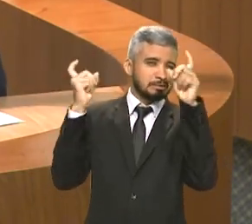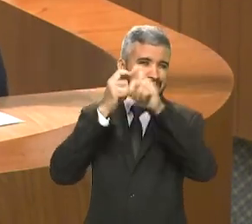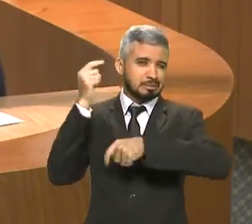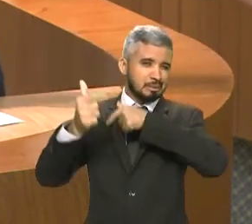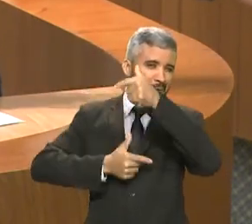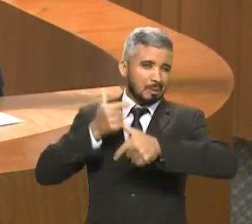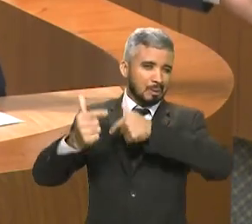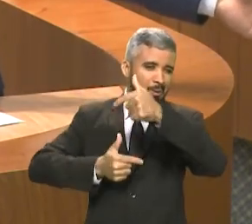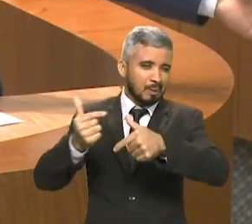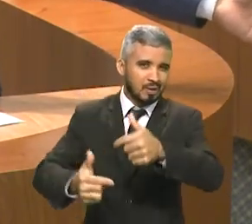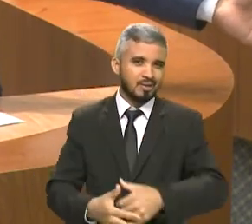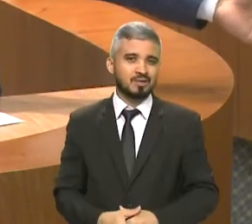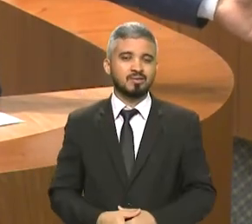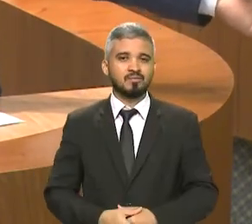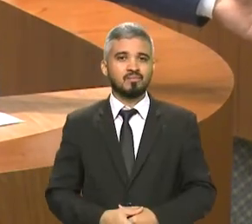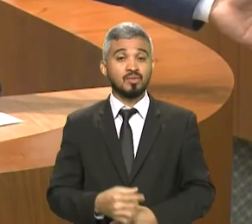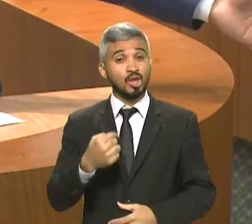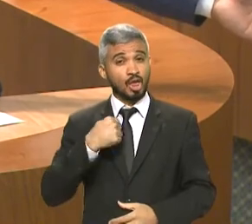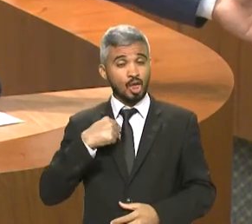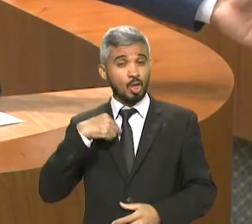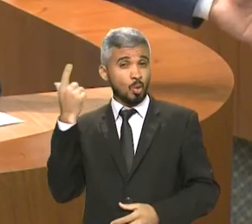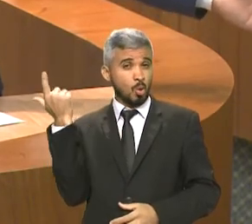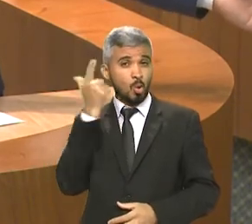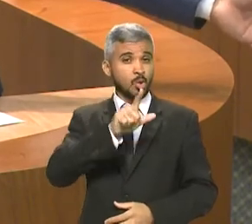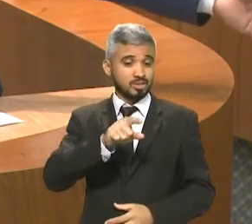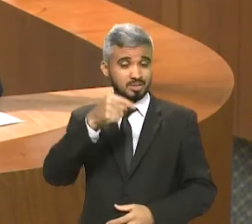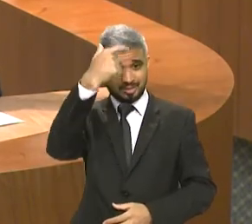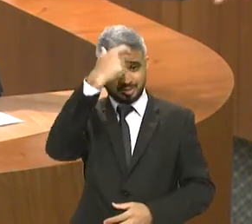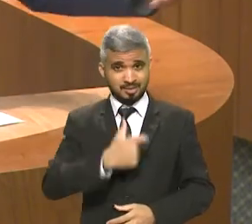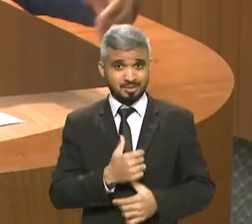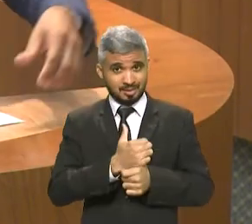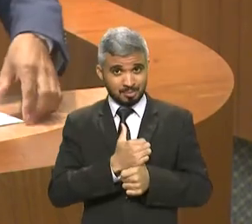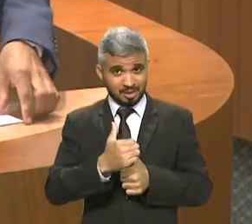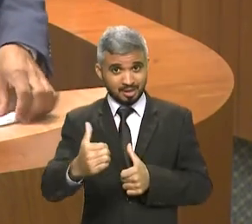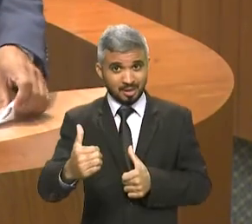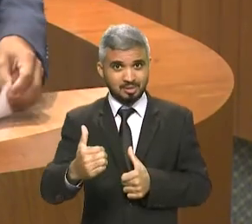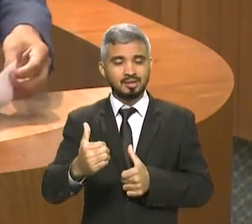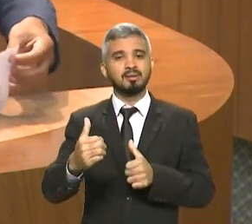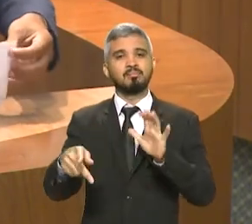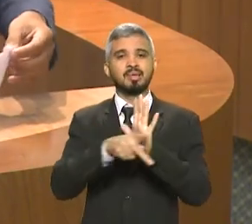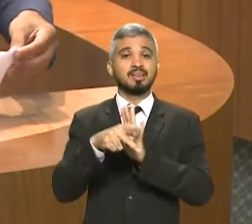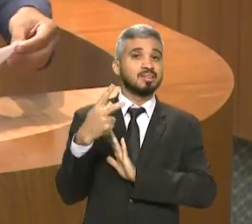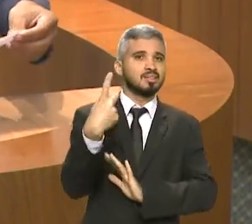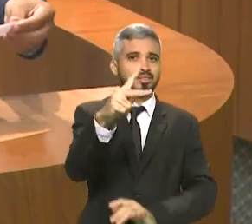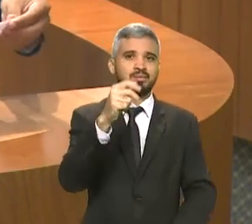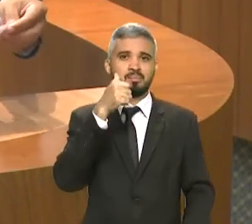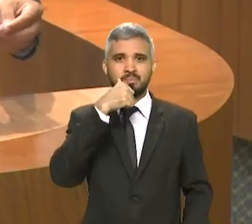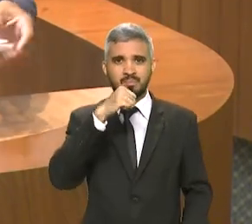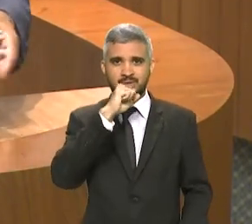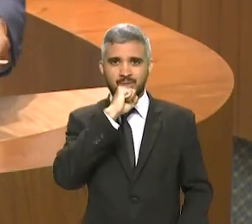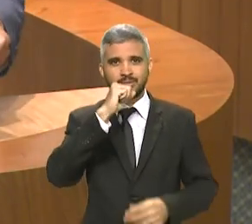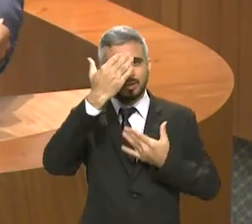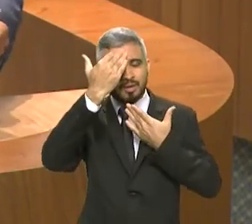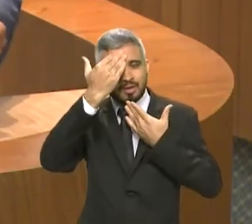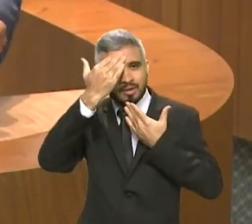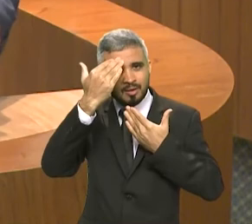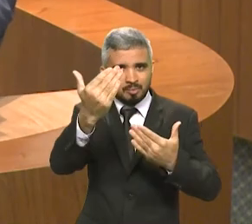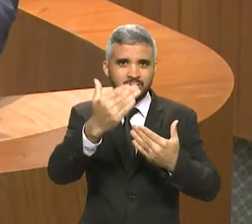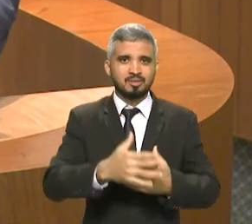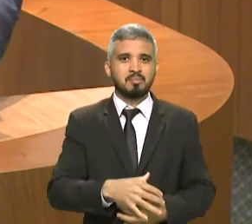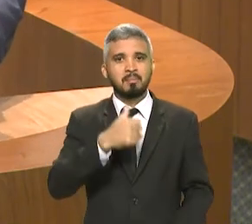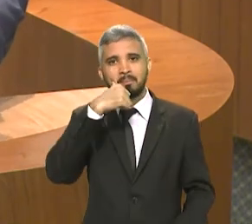onde a senhora me conduziu até aqui, esse mandato é seu, Iracema. Esse mandato é seu, minha mãe. Muito obrigado,